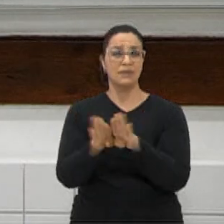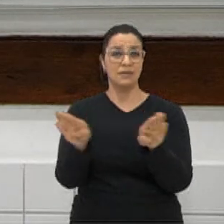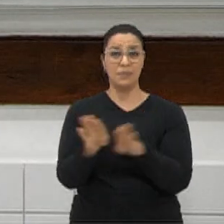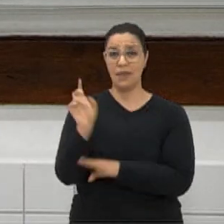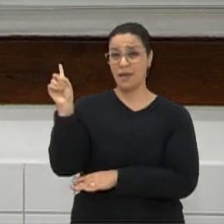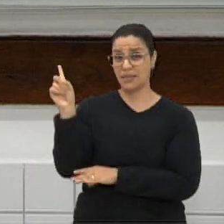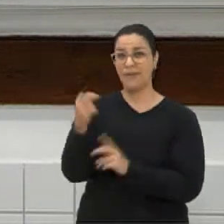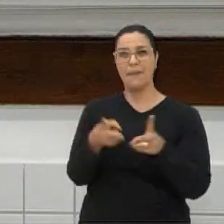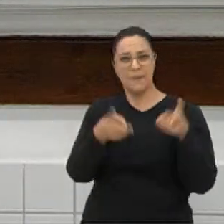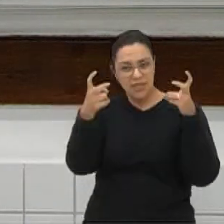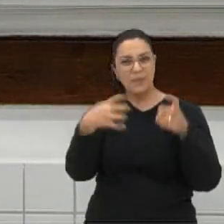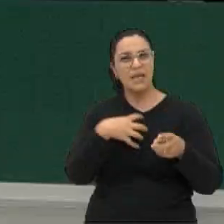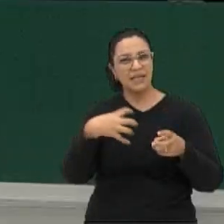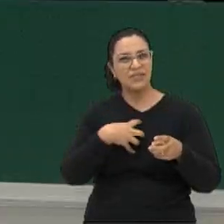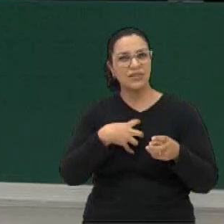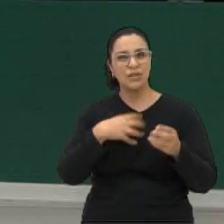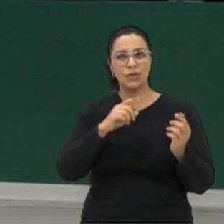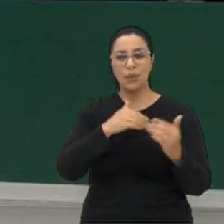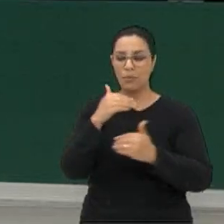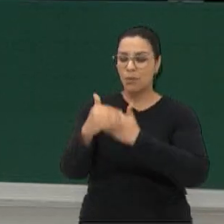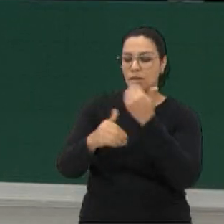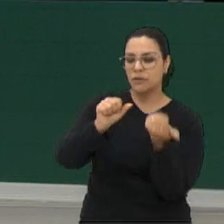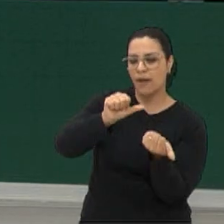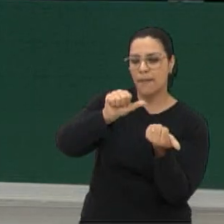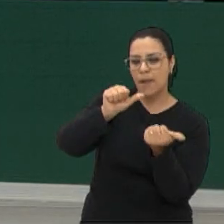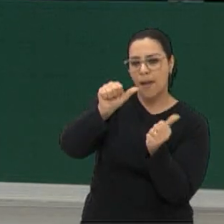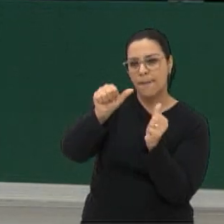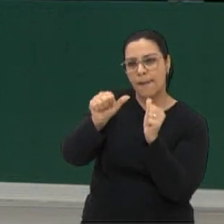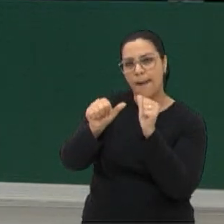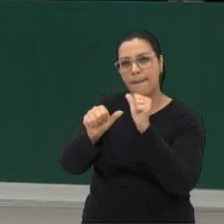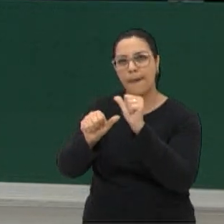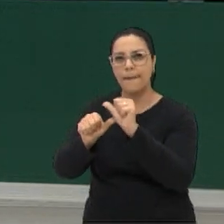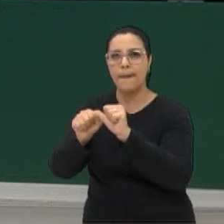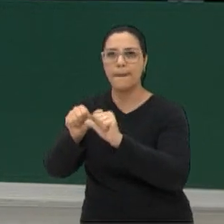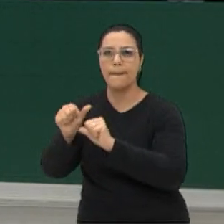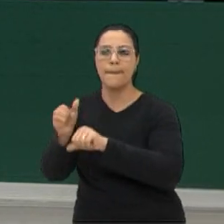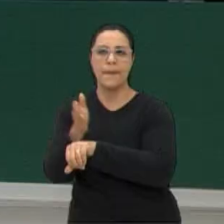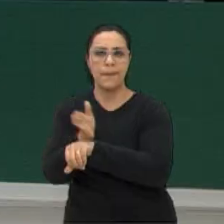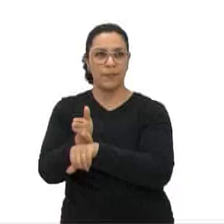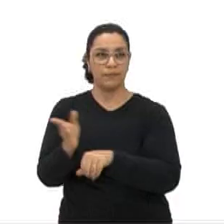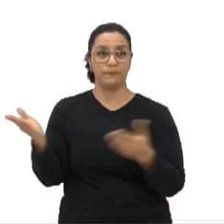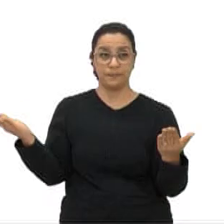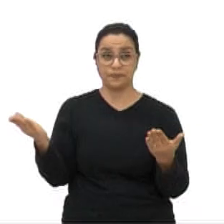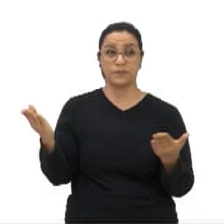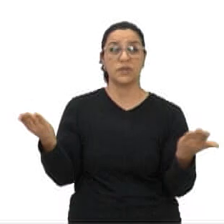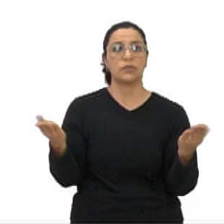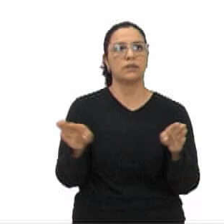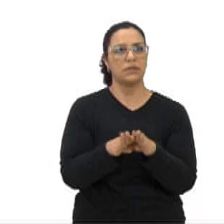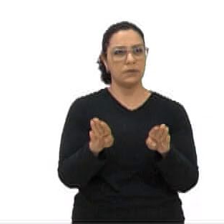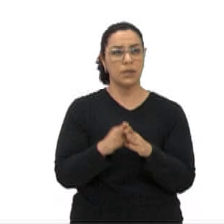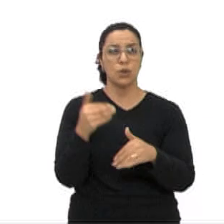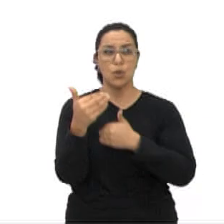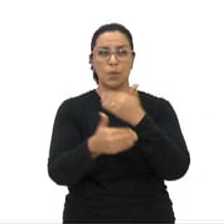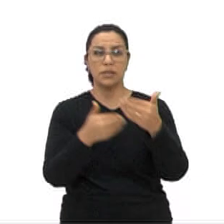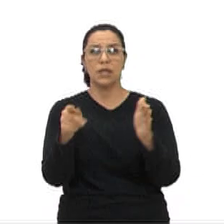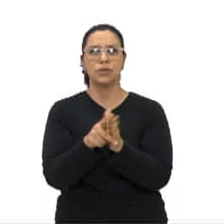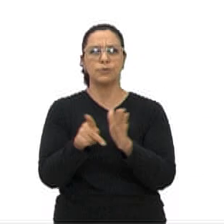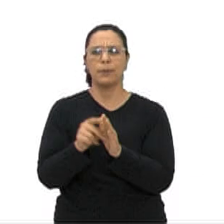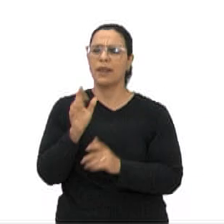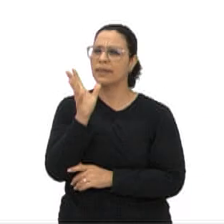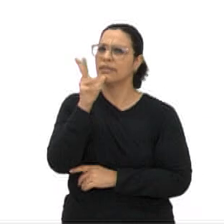natureza morta vai observar também essas mudanças, como nós vimos do tempo, tá? Beleza, assim o processo